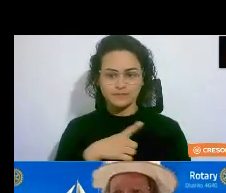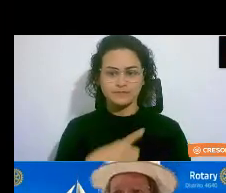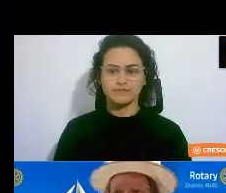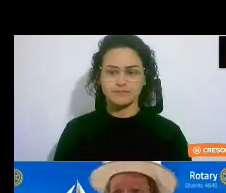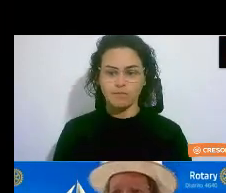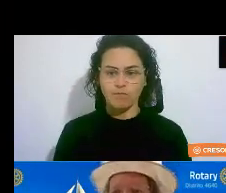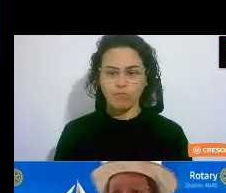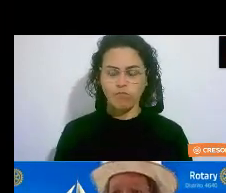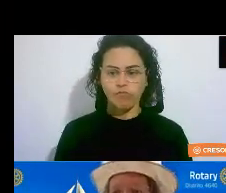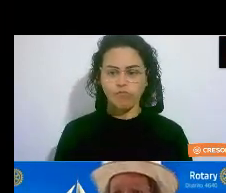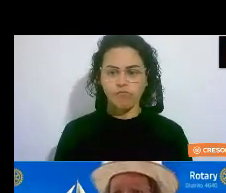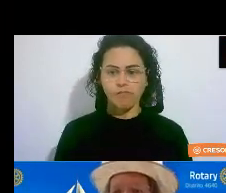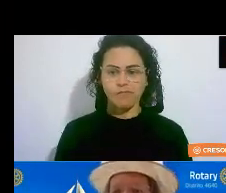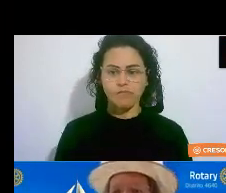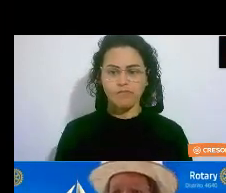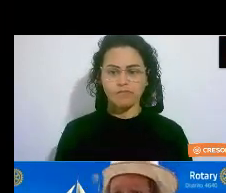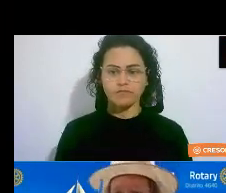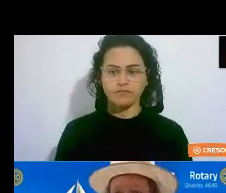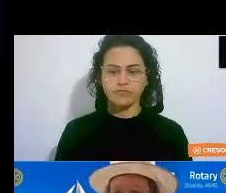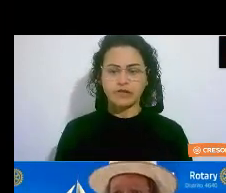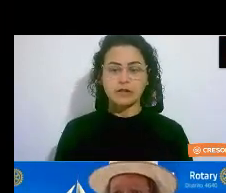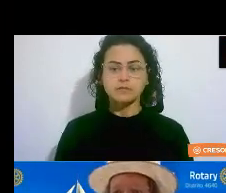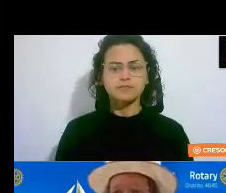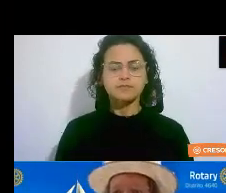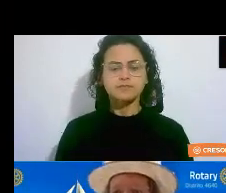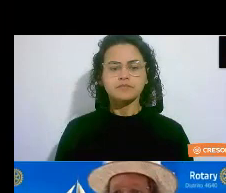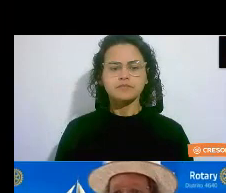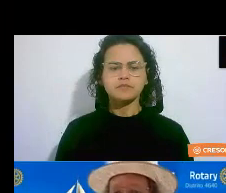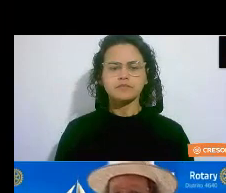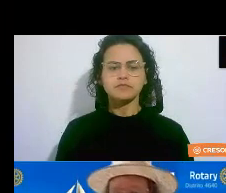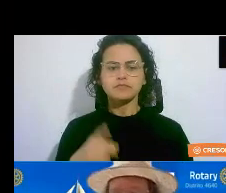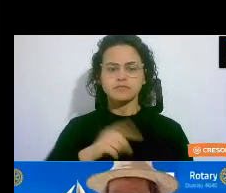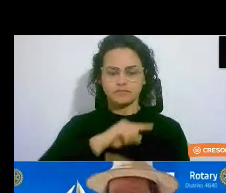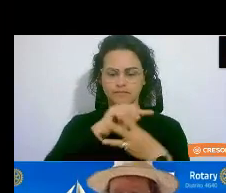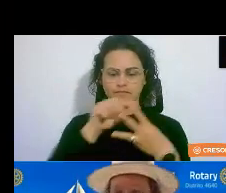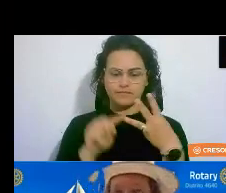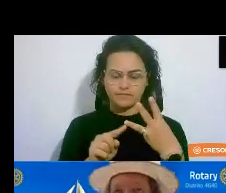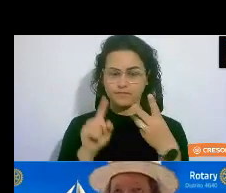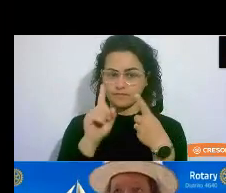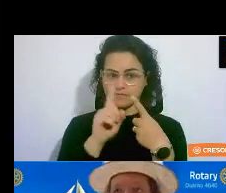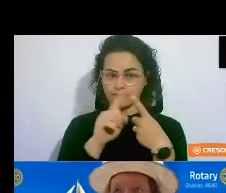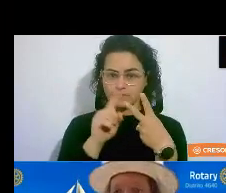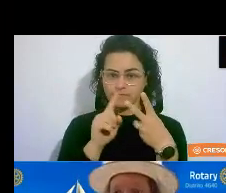essa parte. E quando que nós nos enquadramos nisso? São só 3 programas de doação que